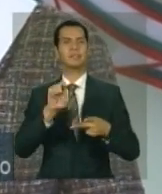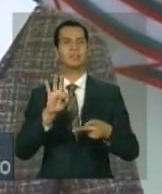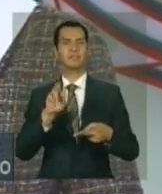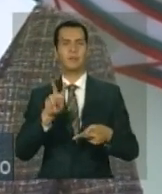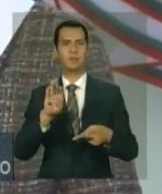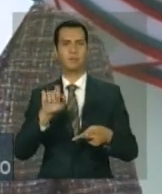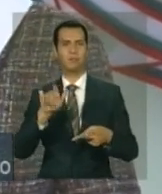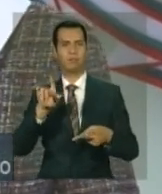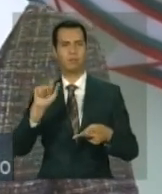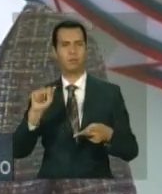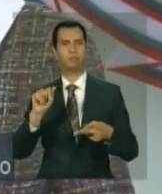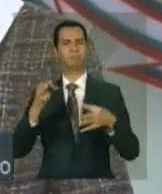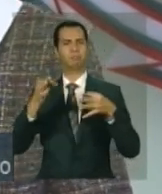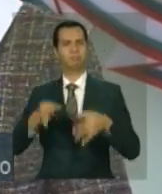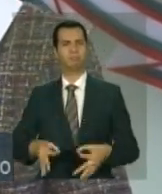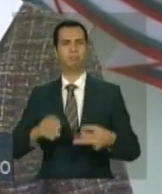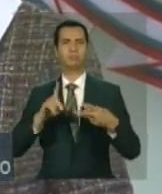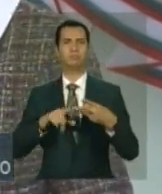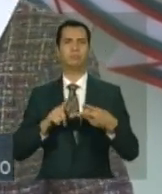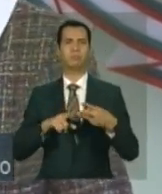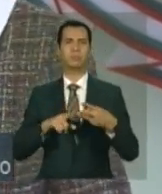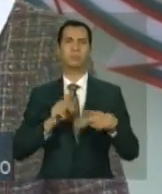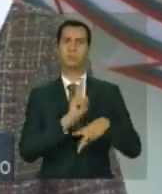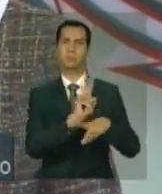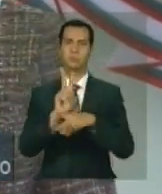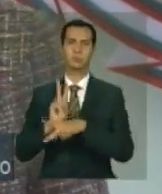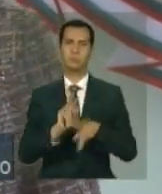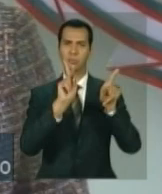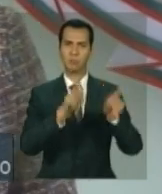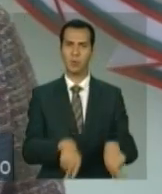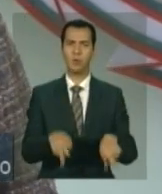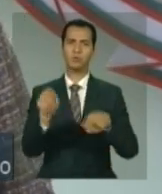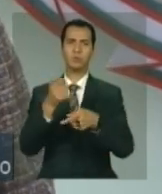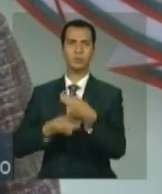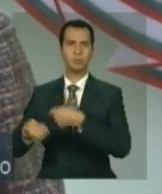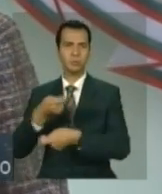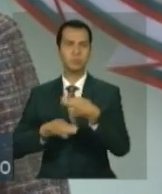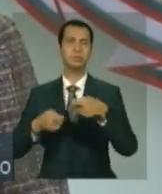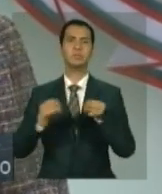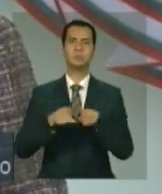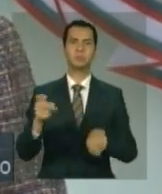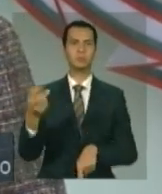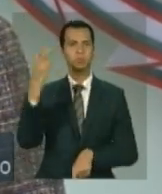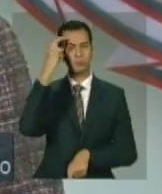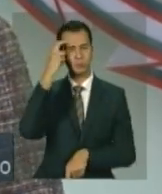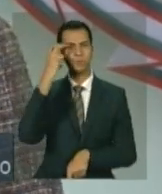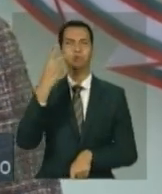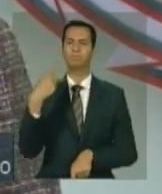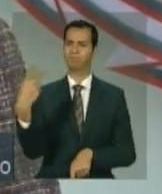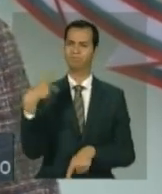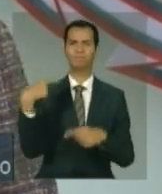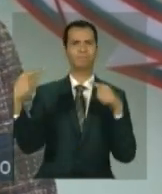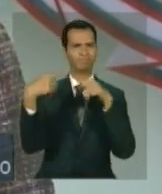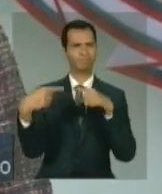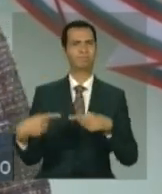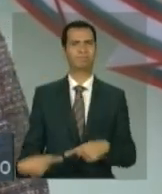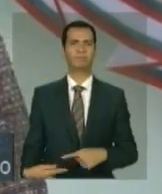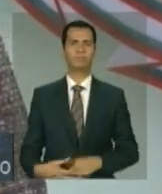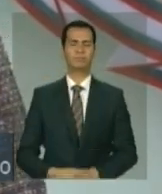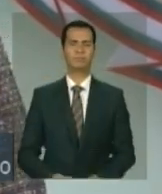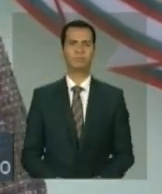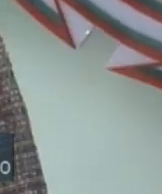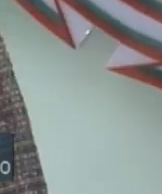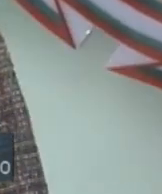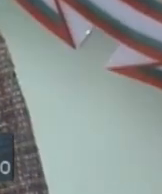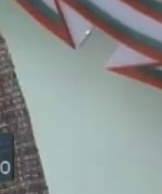integração de economias, povos e culturas. A parte de eles são tentativas de construir